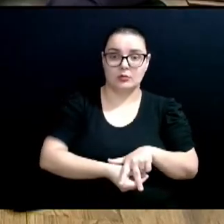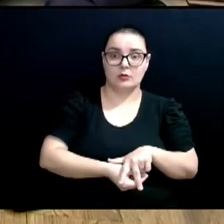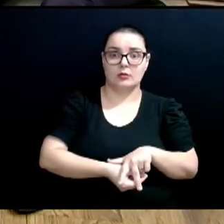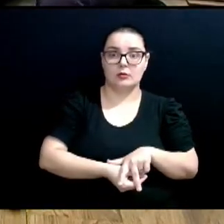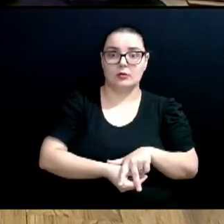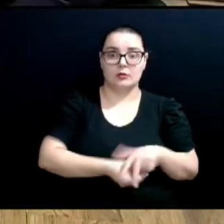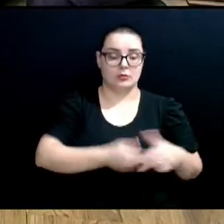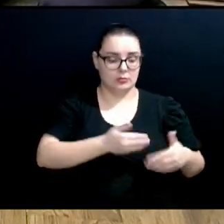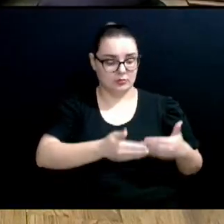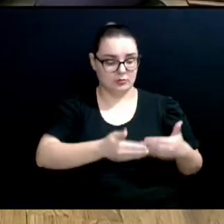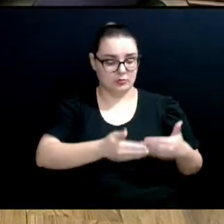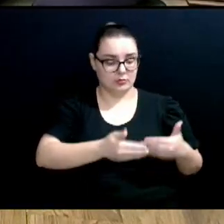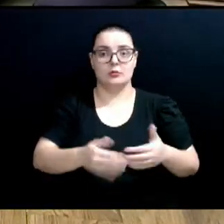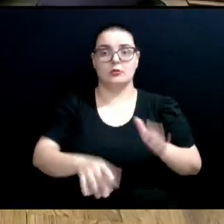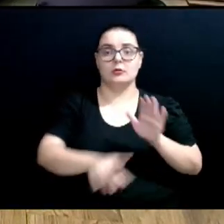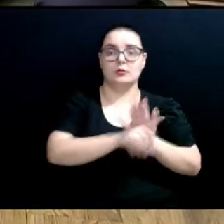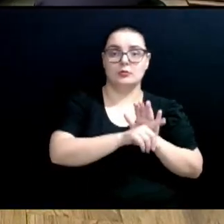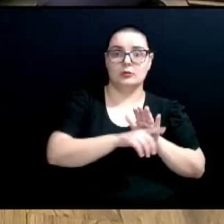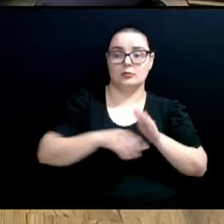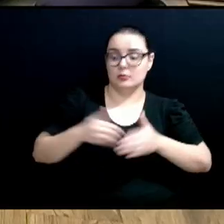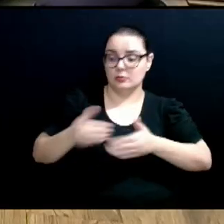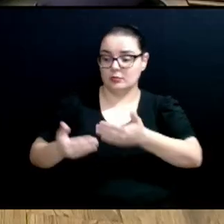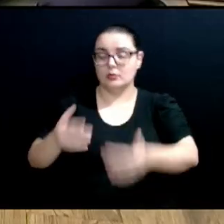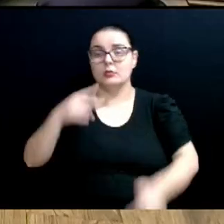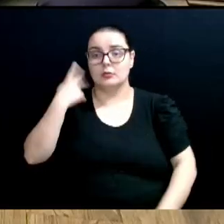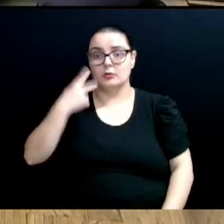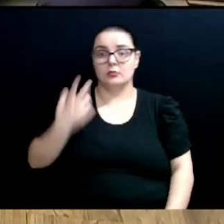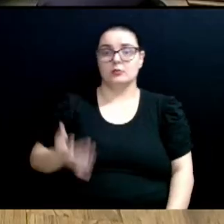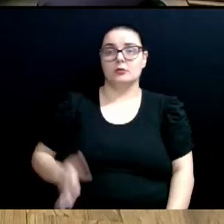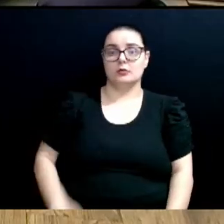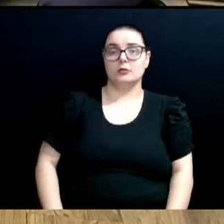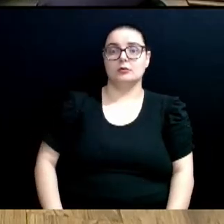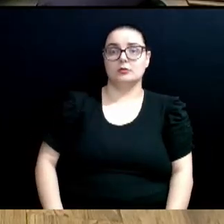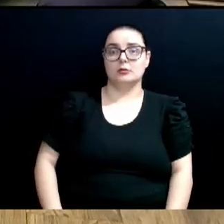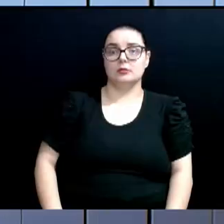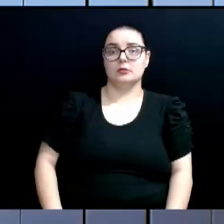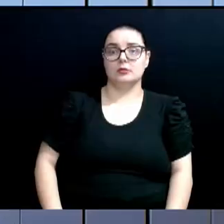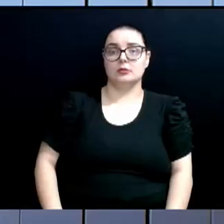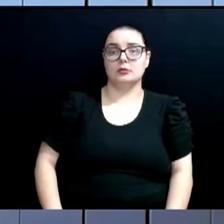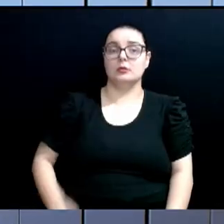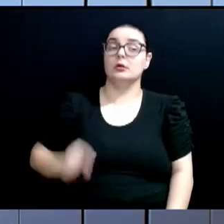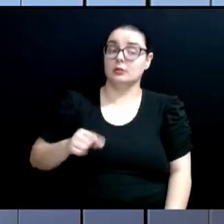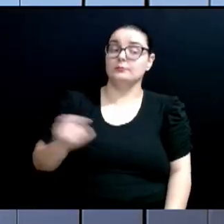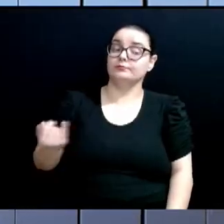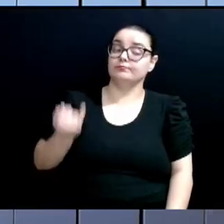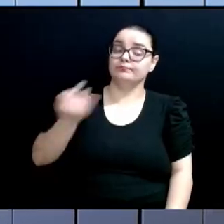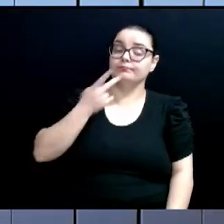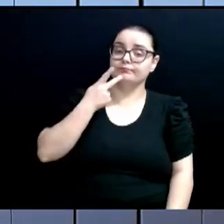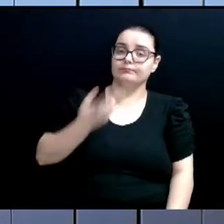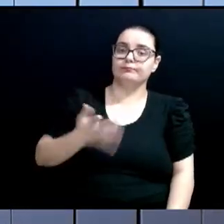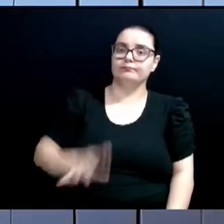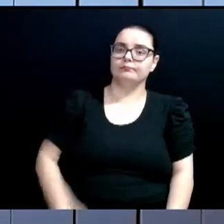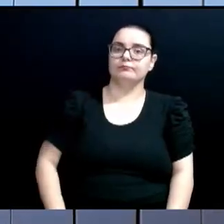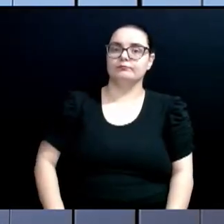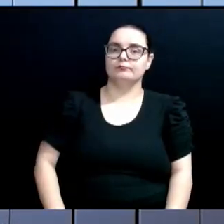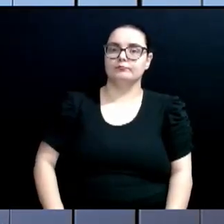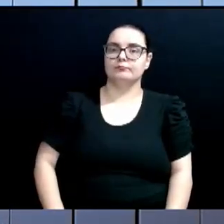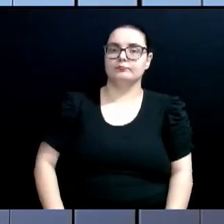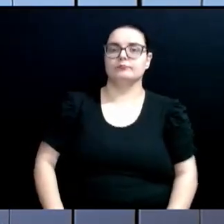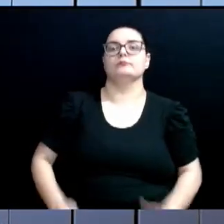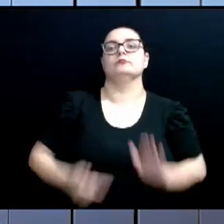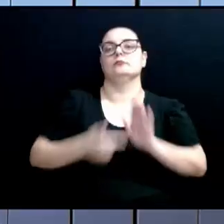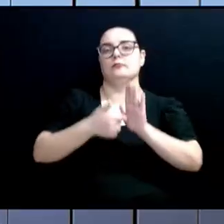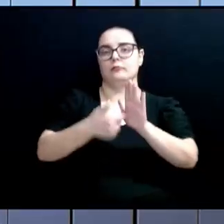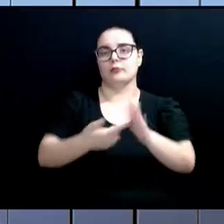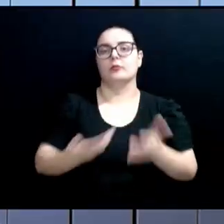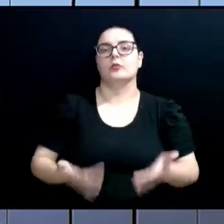legal, seja no processo político. Então, acho que esse é um aspecto muito importante. E mostra que